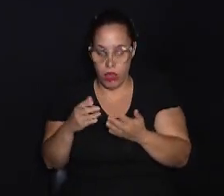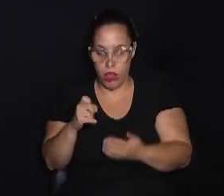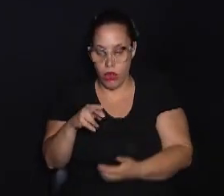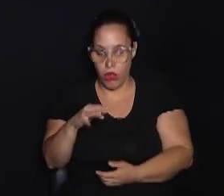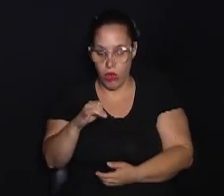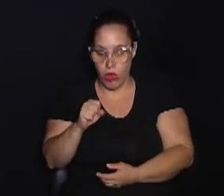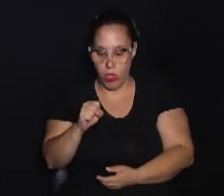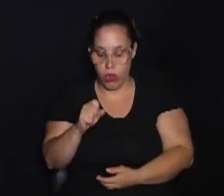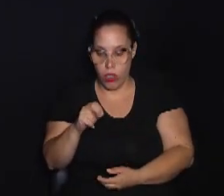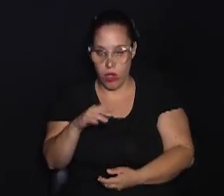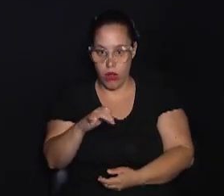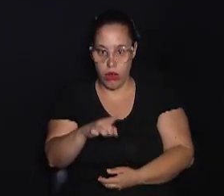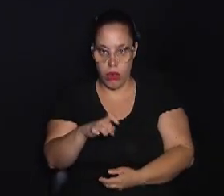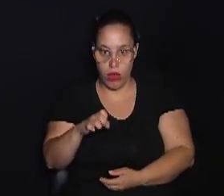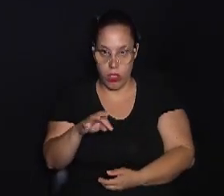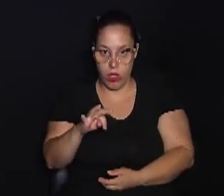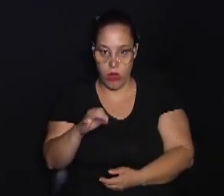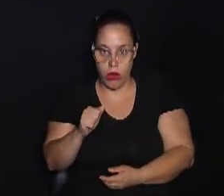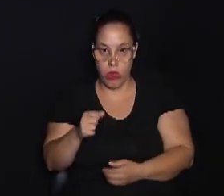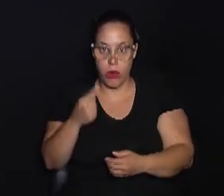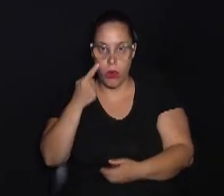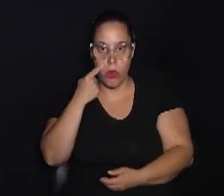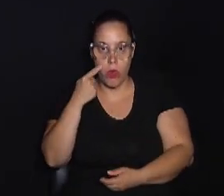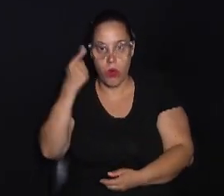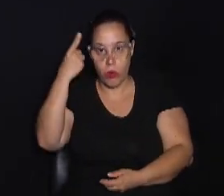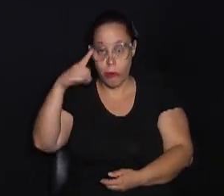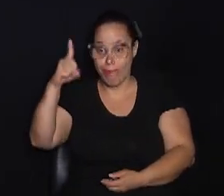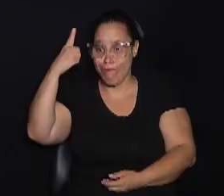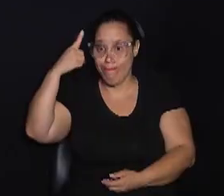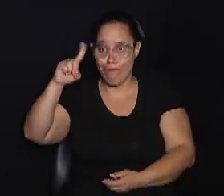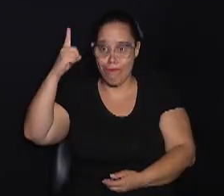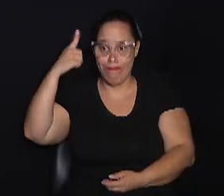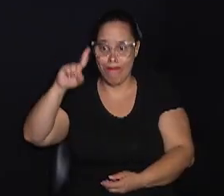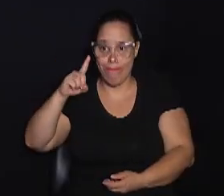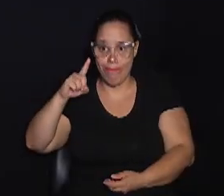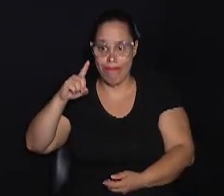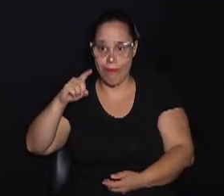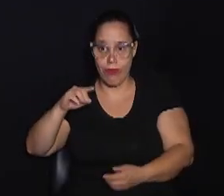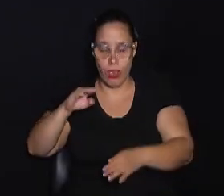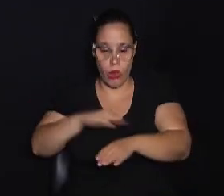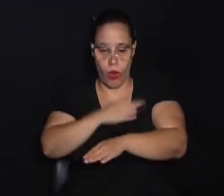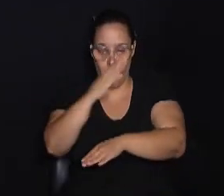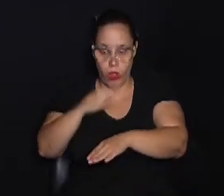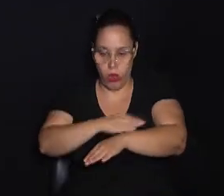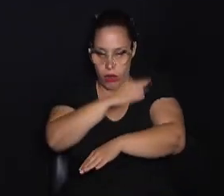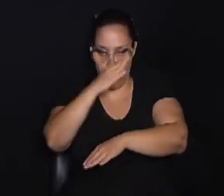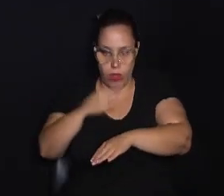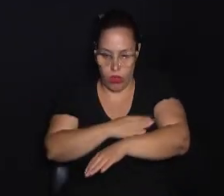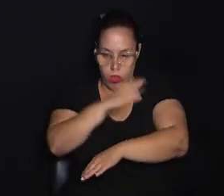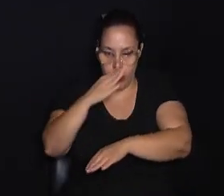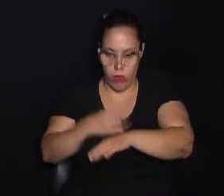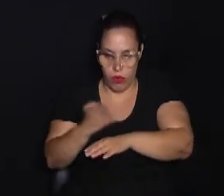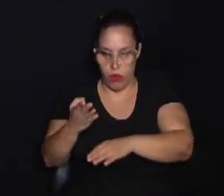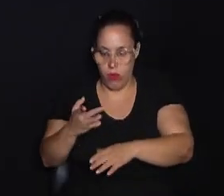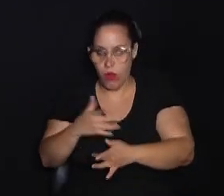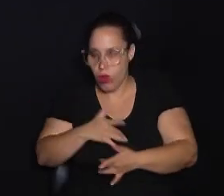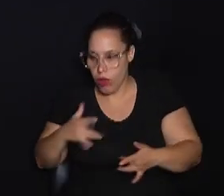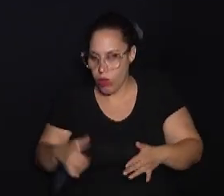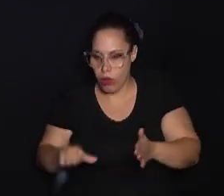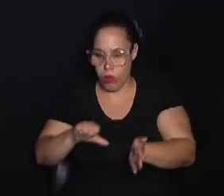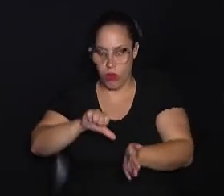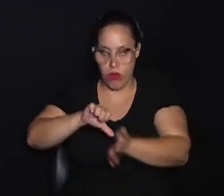Tanto a educação, você vê cotidianamente o tanto de dobras que se tem. E na saúde também. O posto de saúde